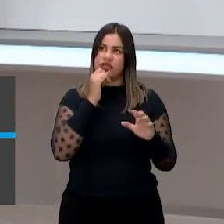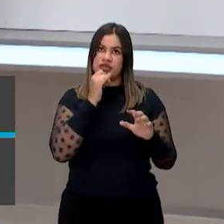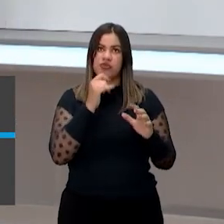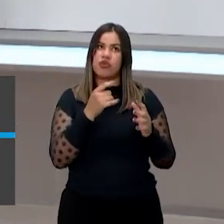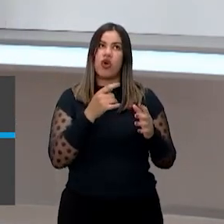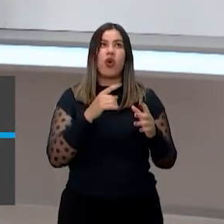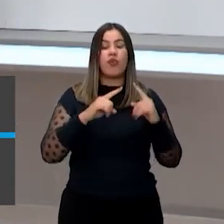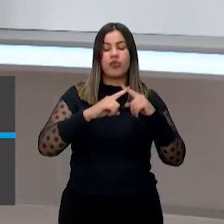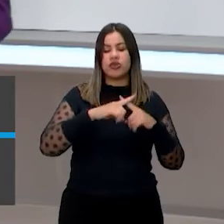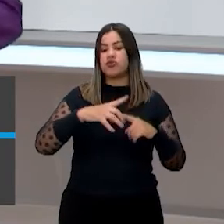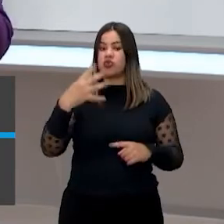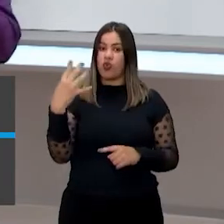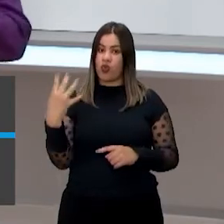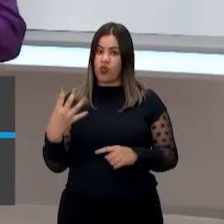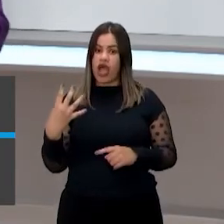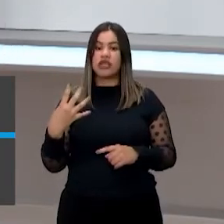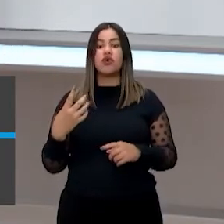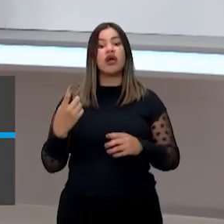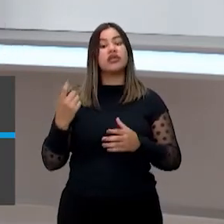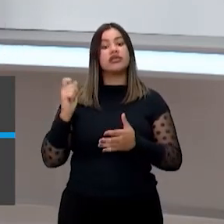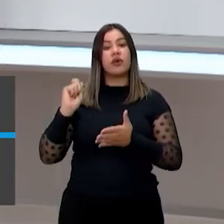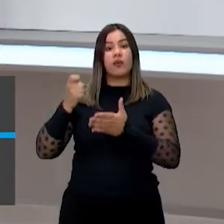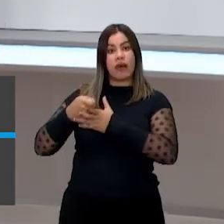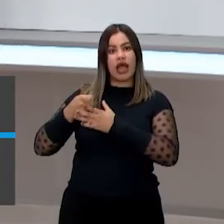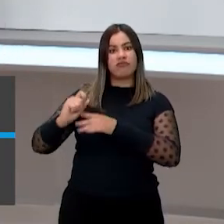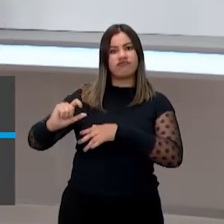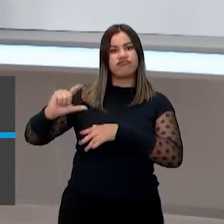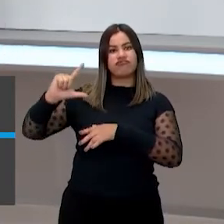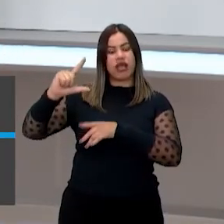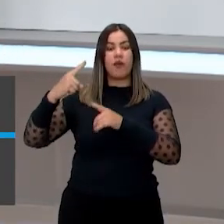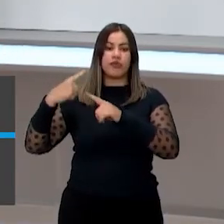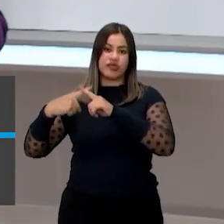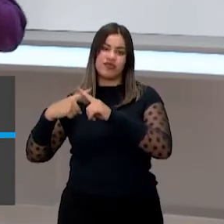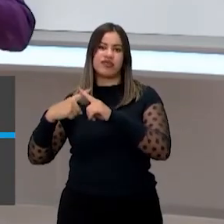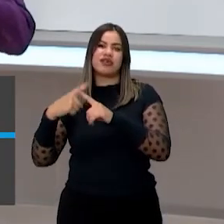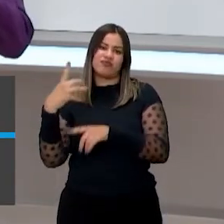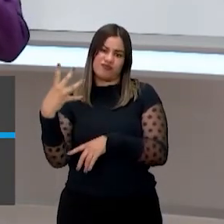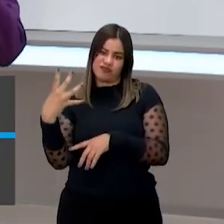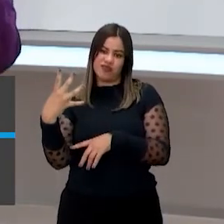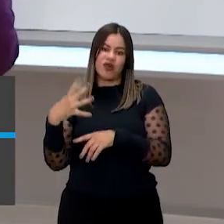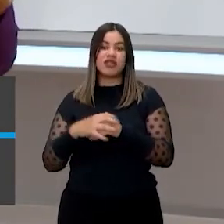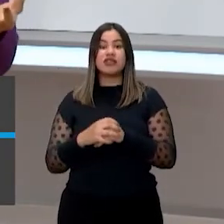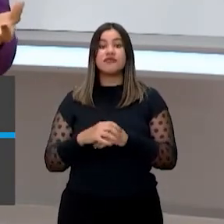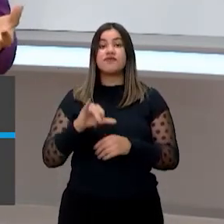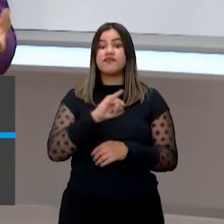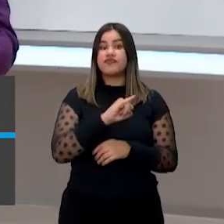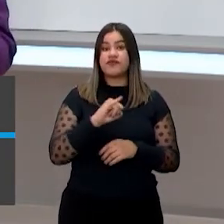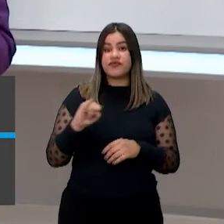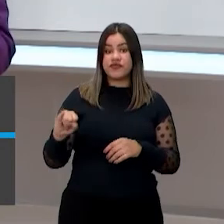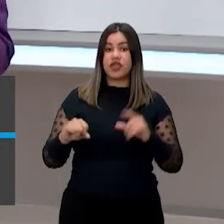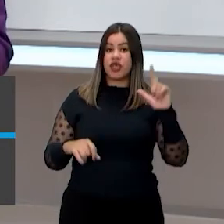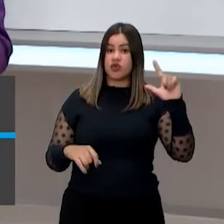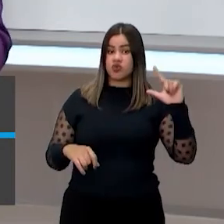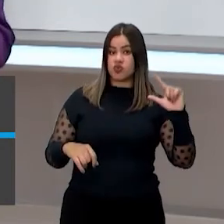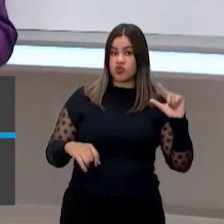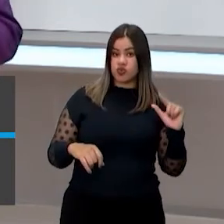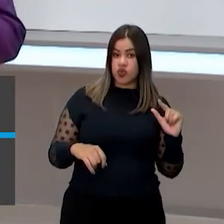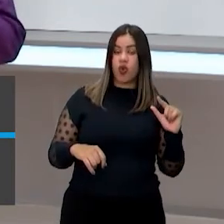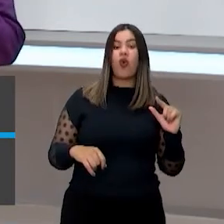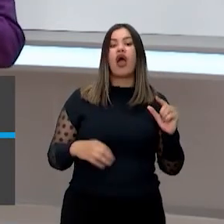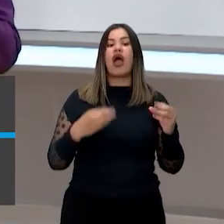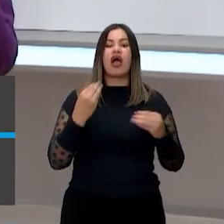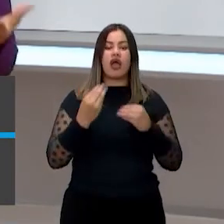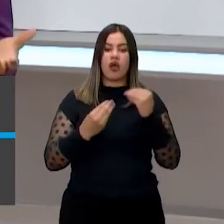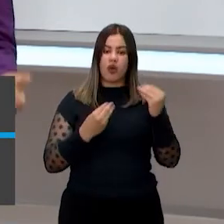por 4, então o preço também vai ser multiplicado por 4, tá certo? Se você reduz a quantidade de salgadinhos, então